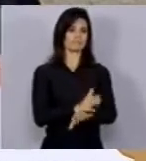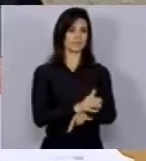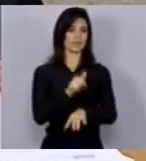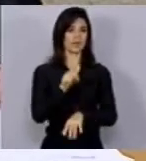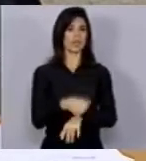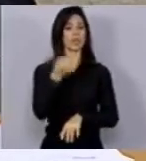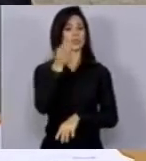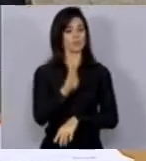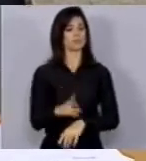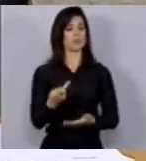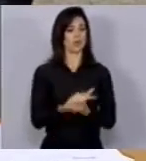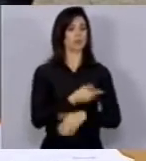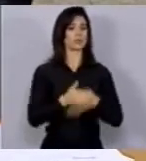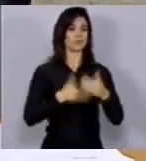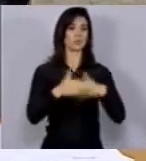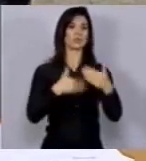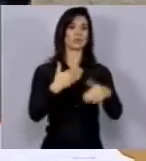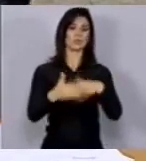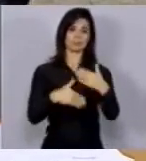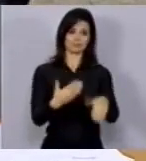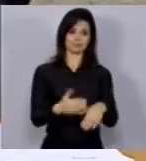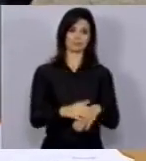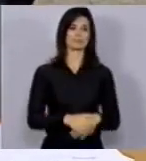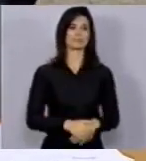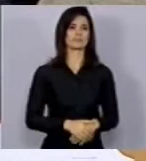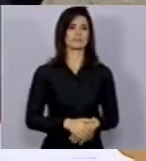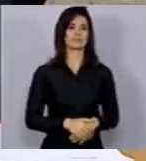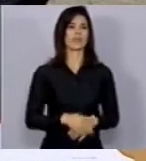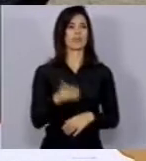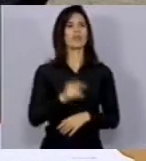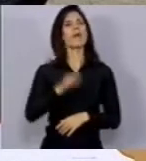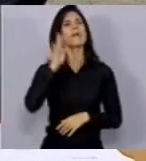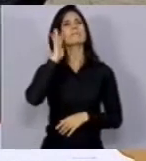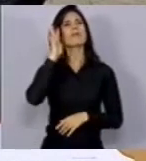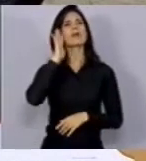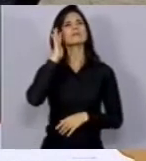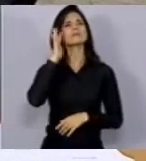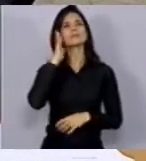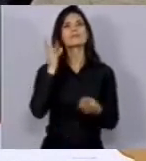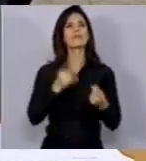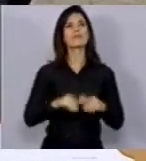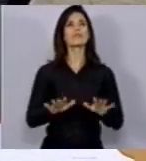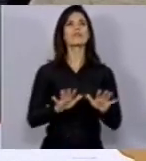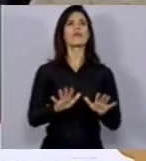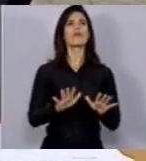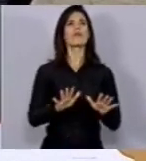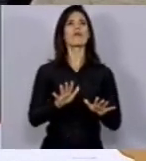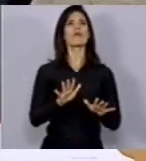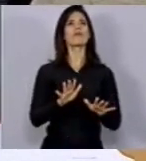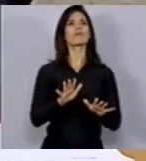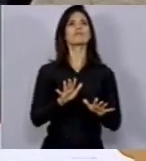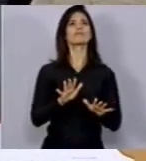Brasil tem evoluído muito. Não há mais condições de imaginar, senhoras e senhores, um